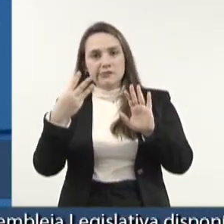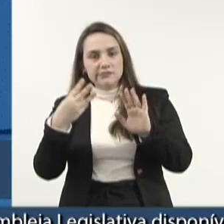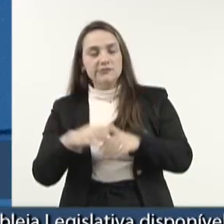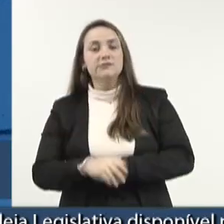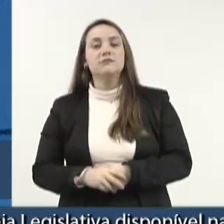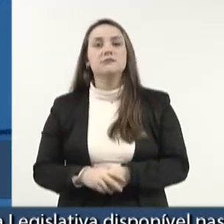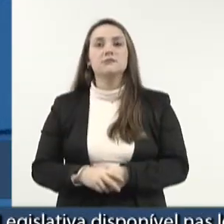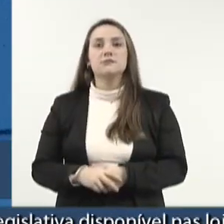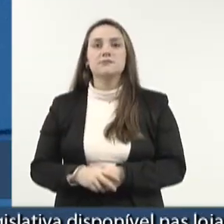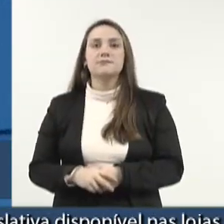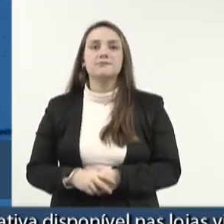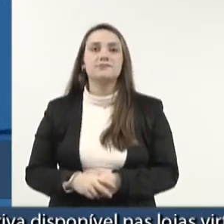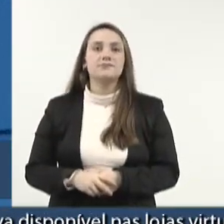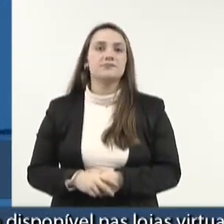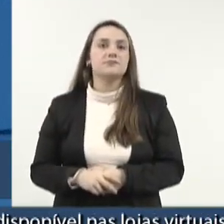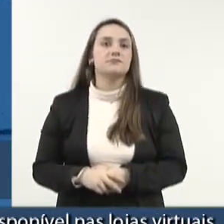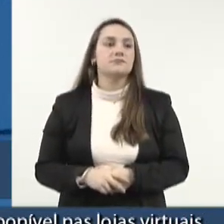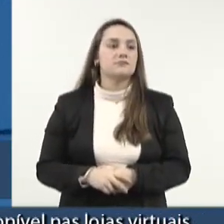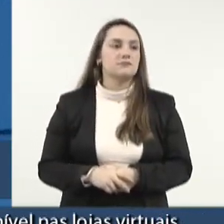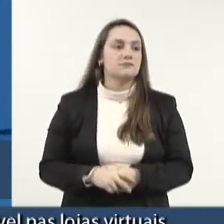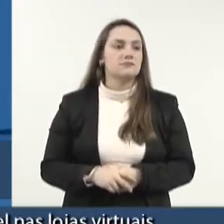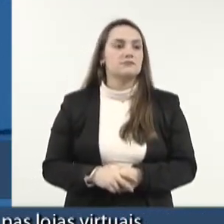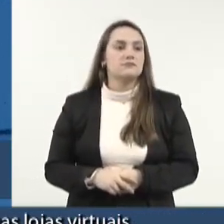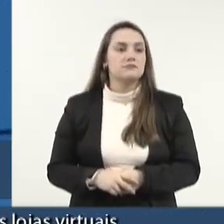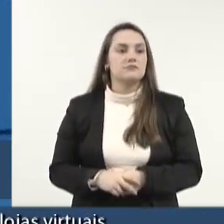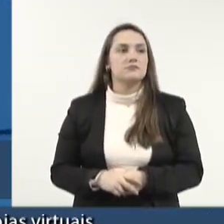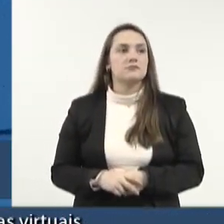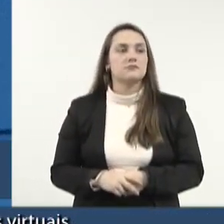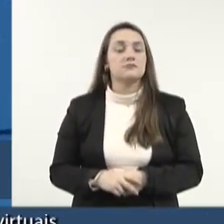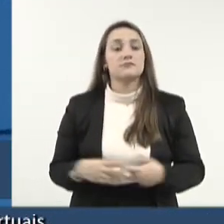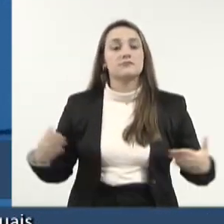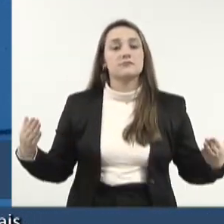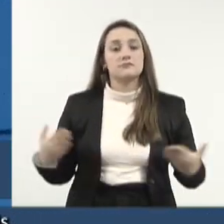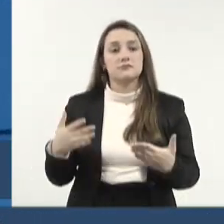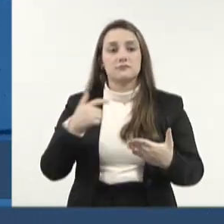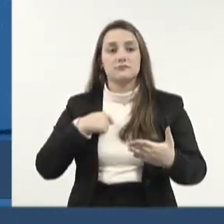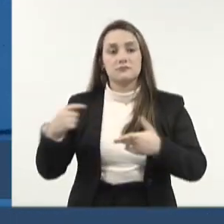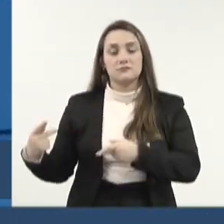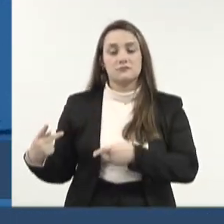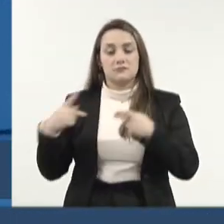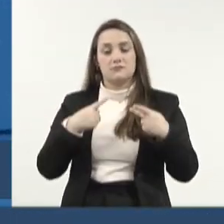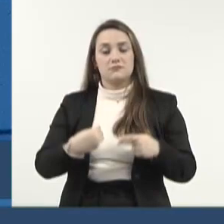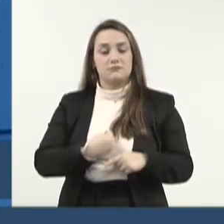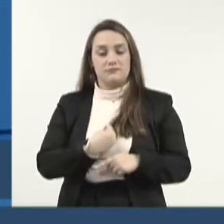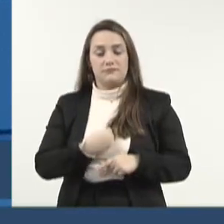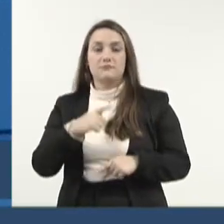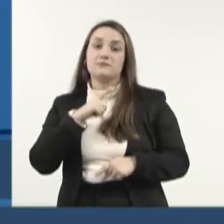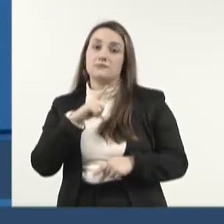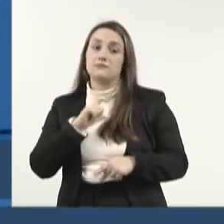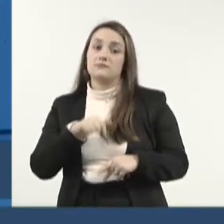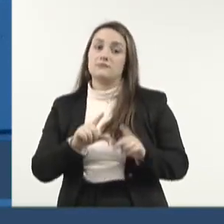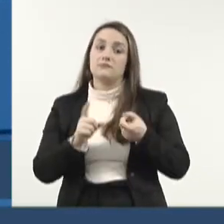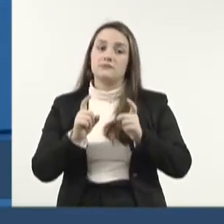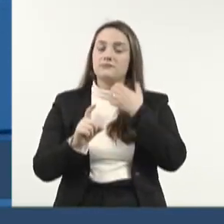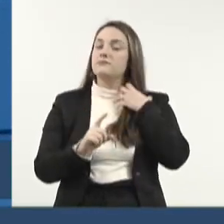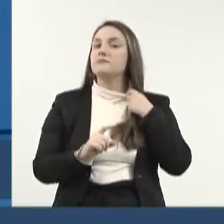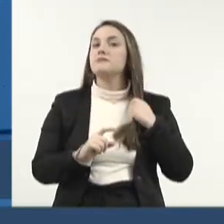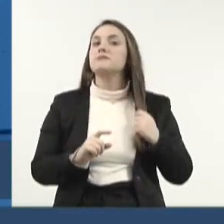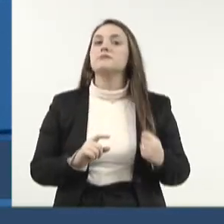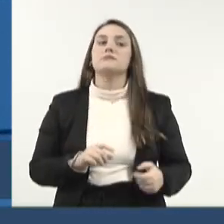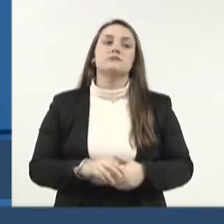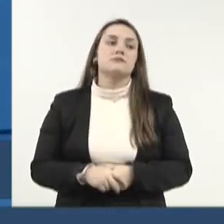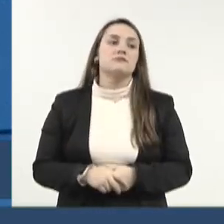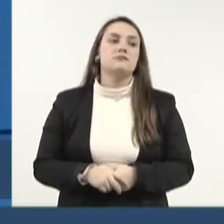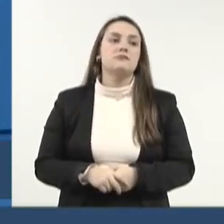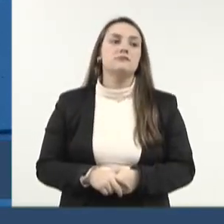08/2023. E para iniciar, nós convidamos e se fará presente a nossa reunião,